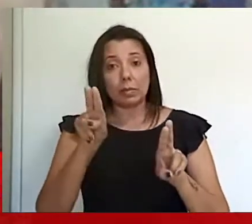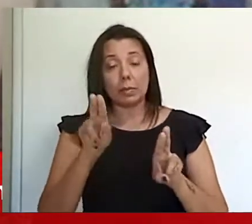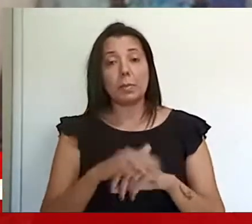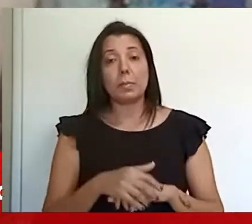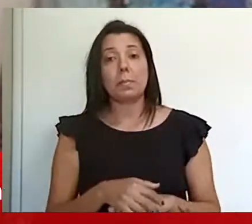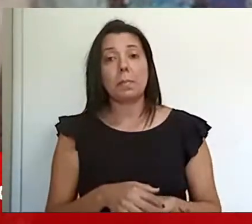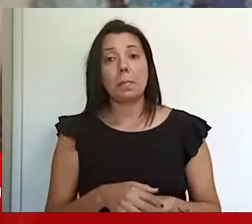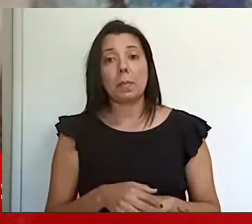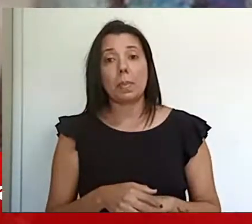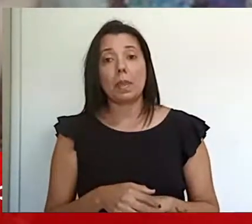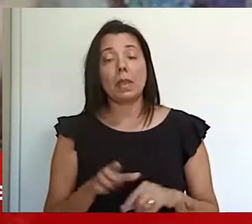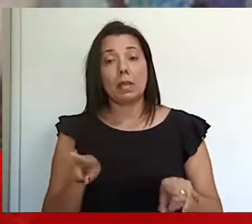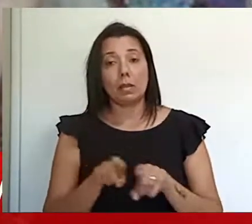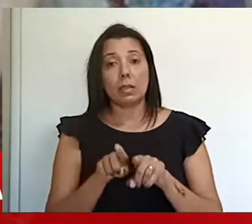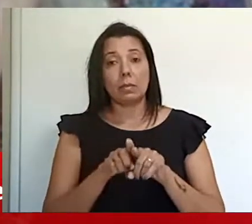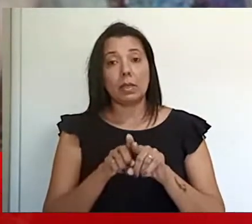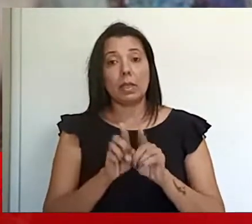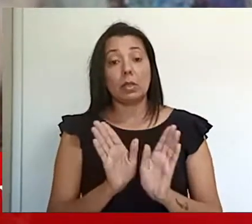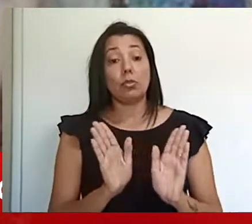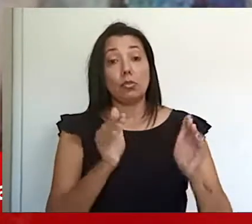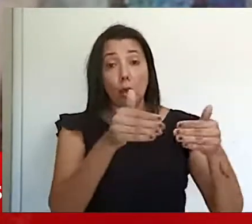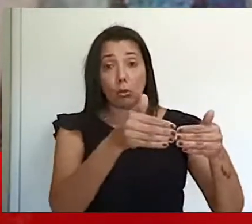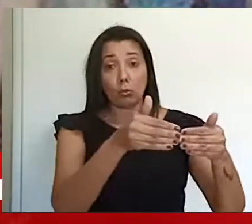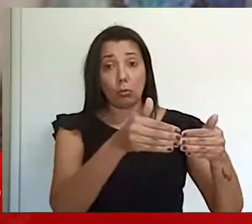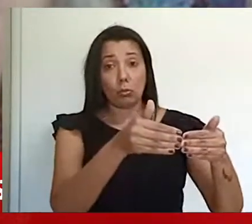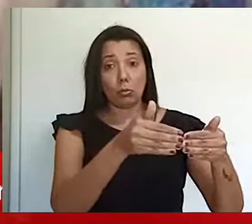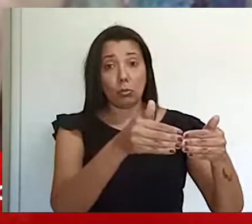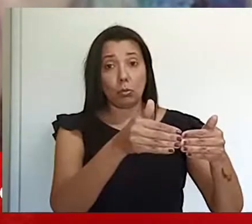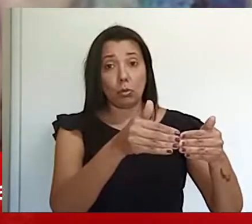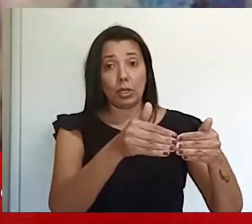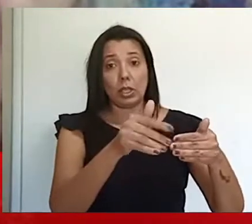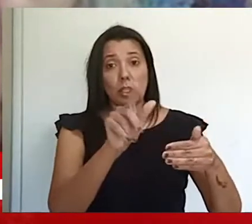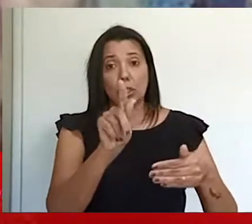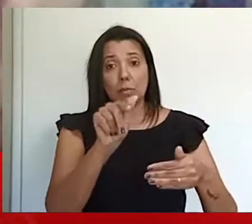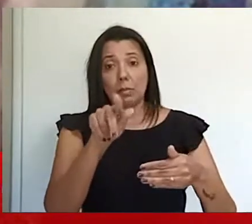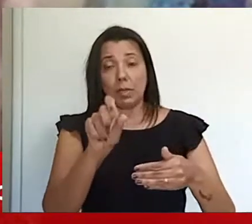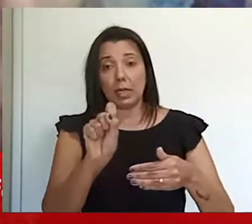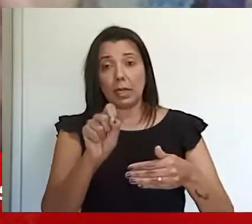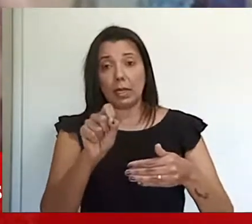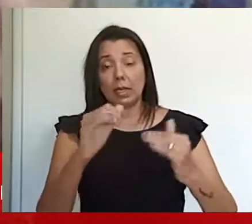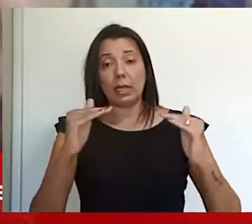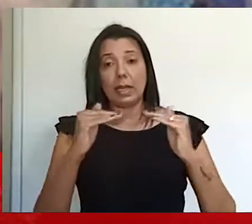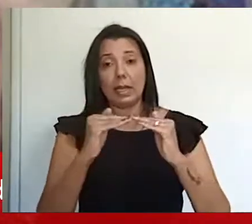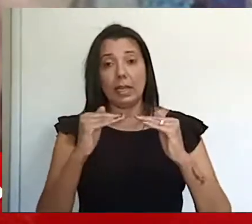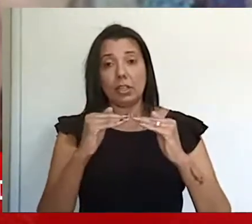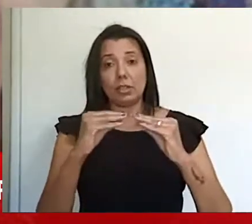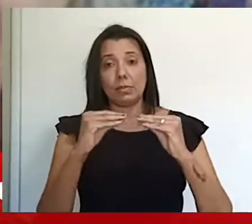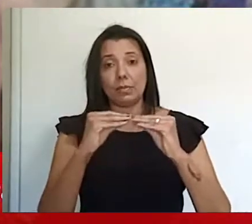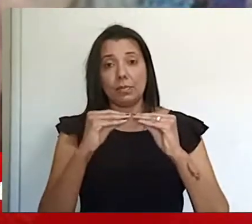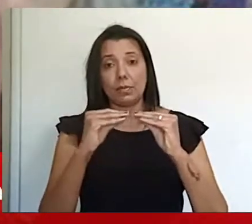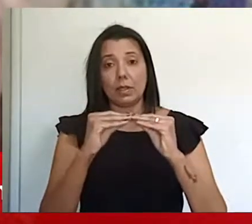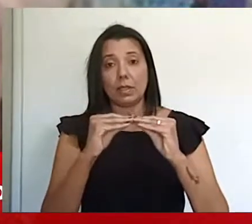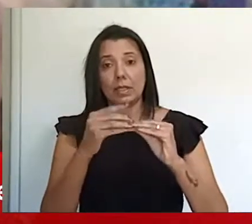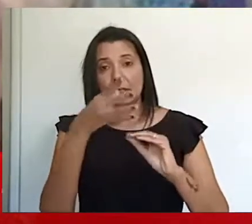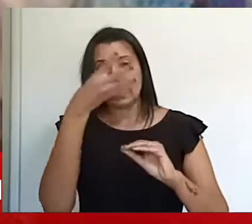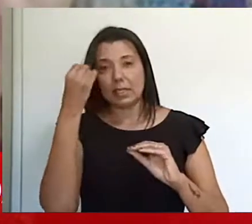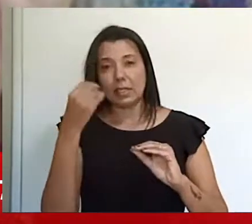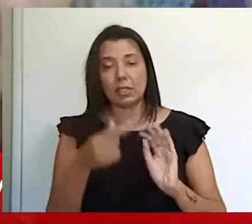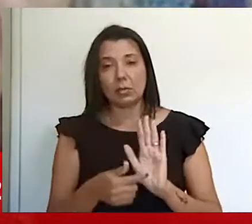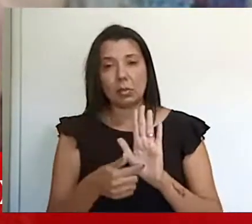também o fórum, o GTPA Fórum EJA, que eu esqueci de botar aí na hora, mas eu